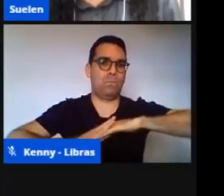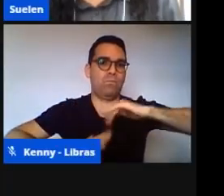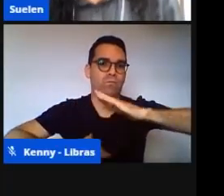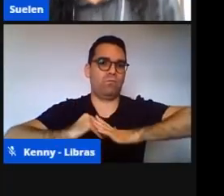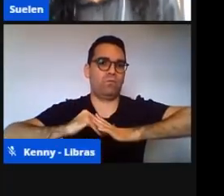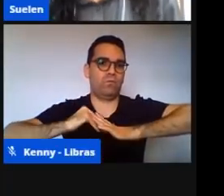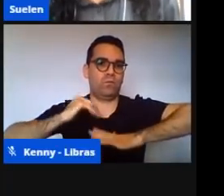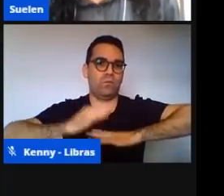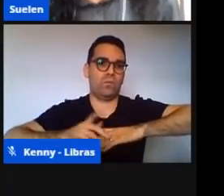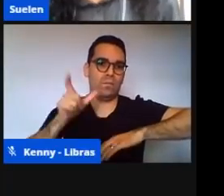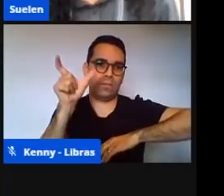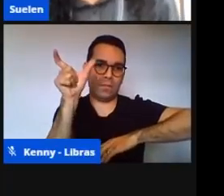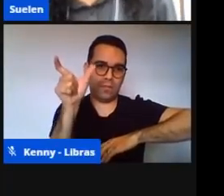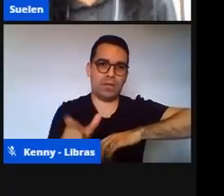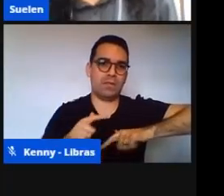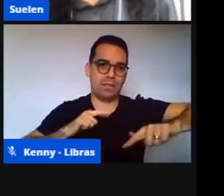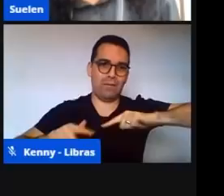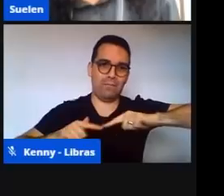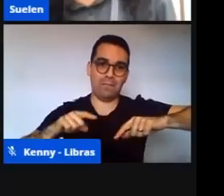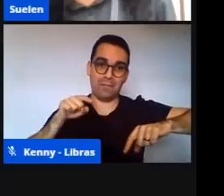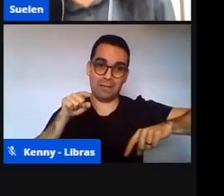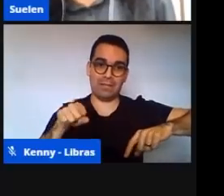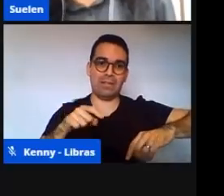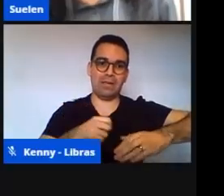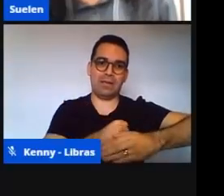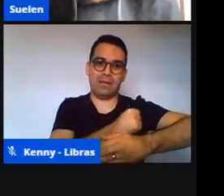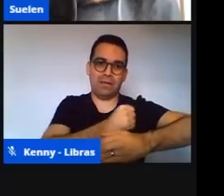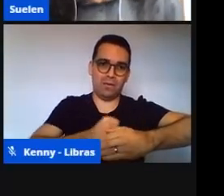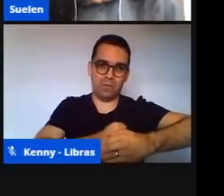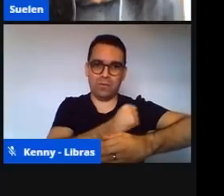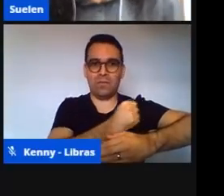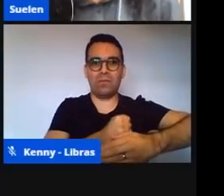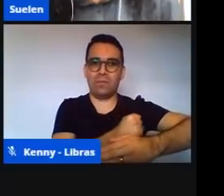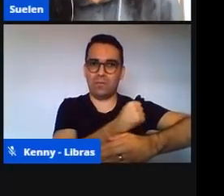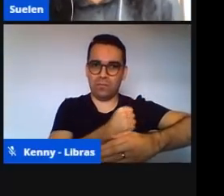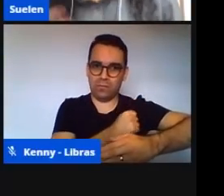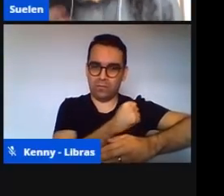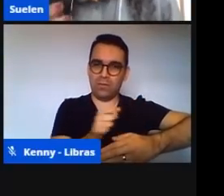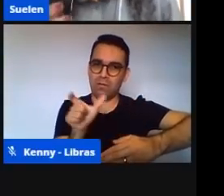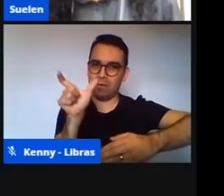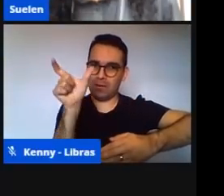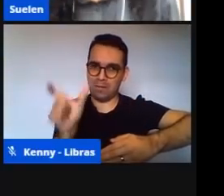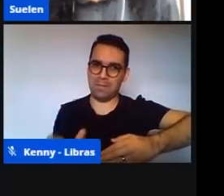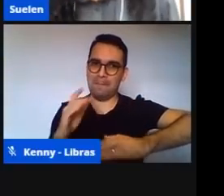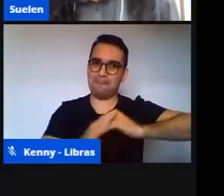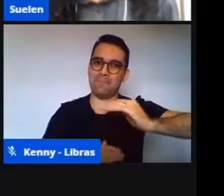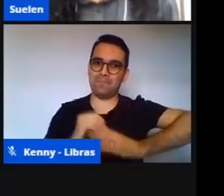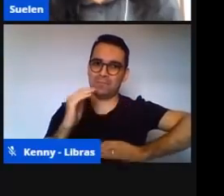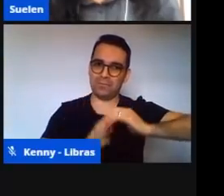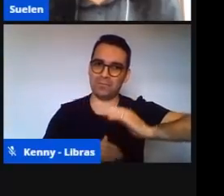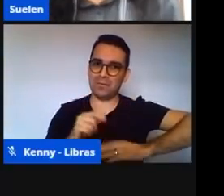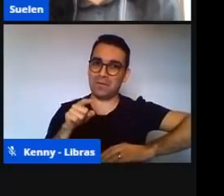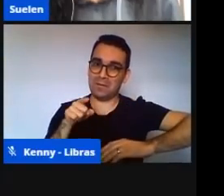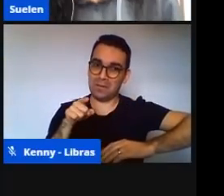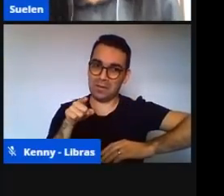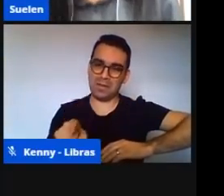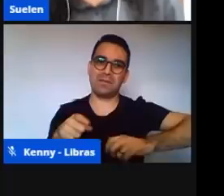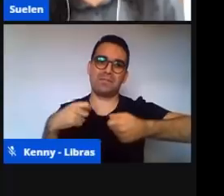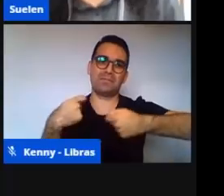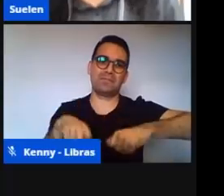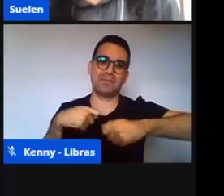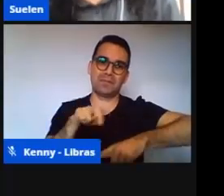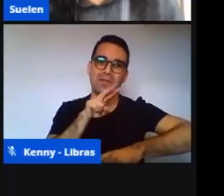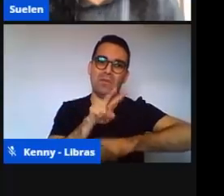ver que a transmissão é feita de pessoa para pessoa. Então, o manipulador, essa pessoa vai estar ali naquela área de produção e ele